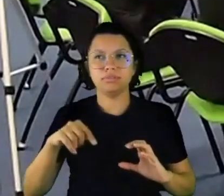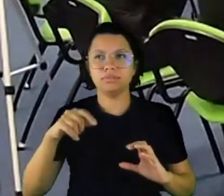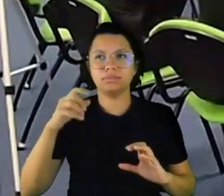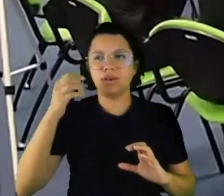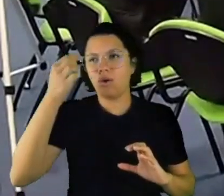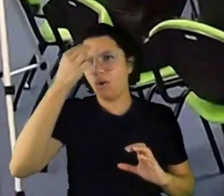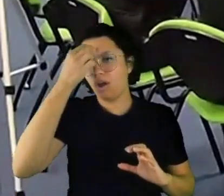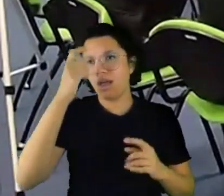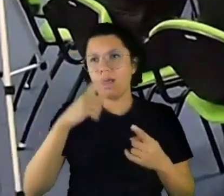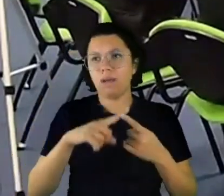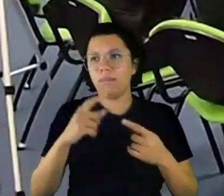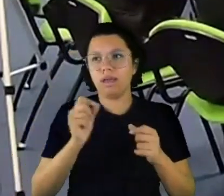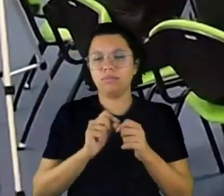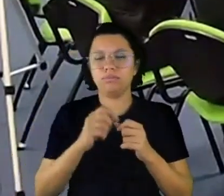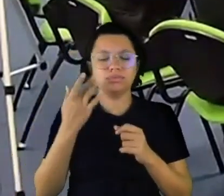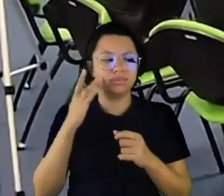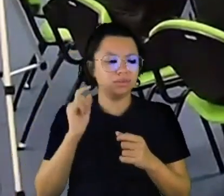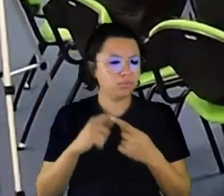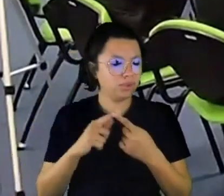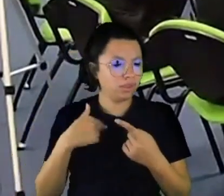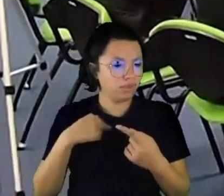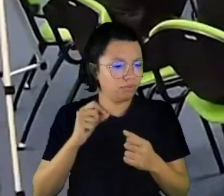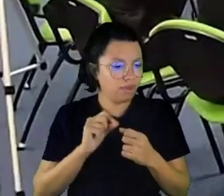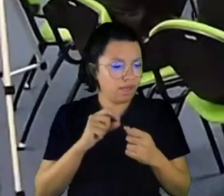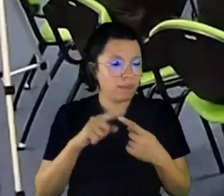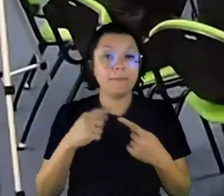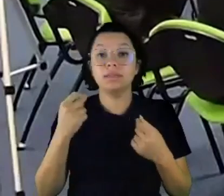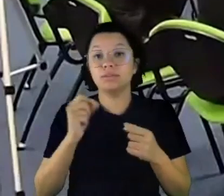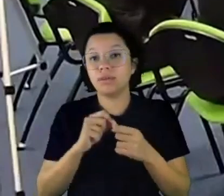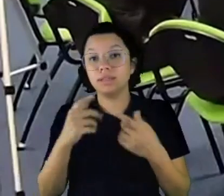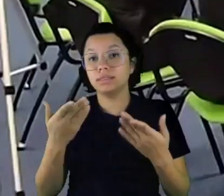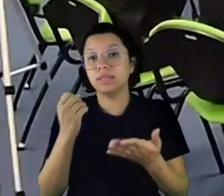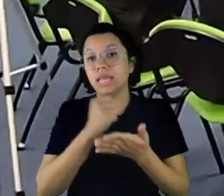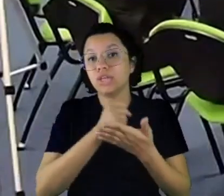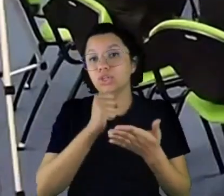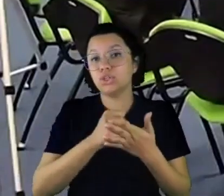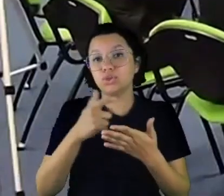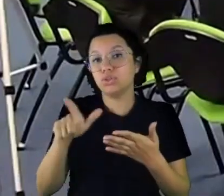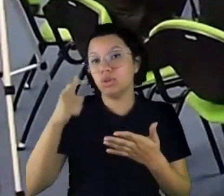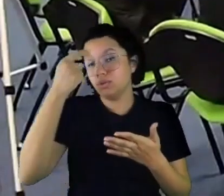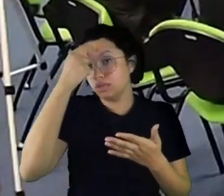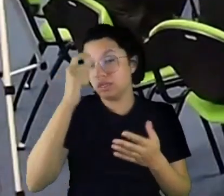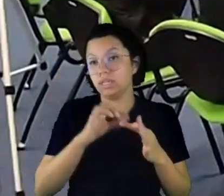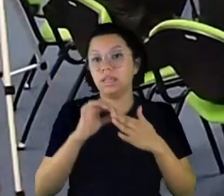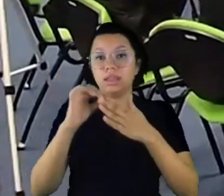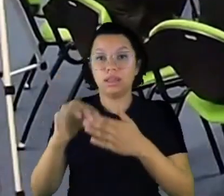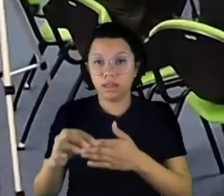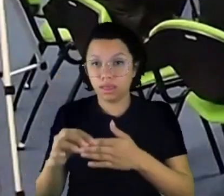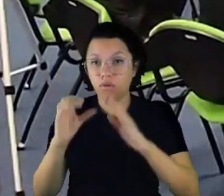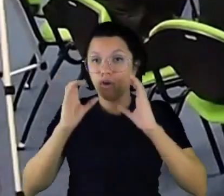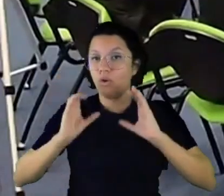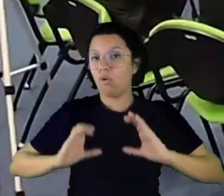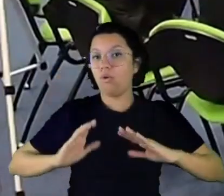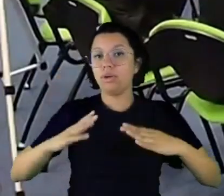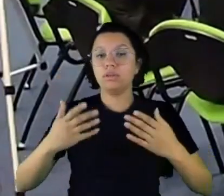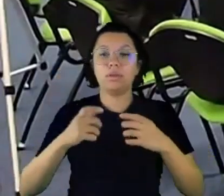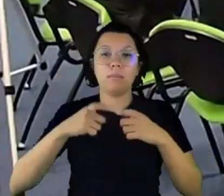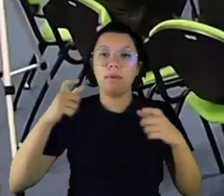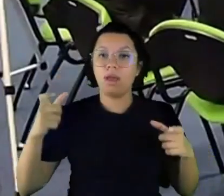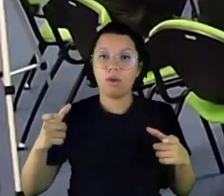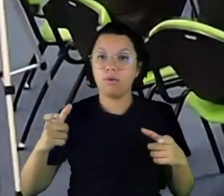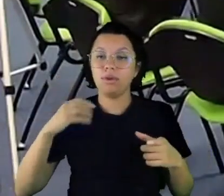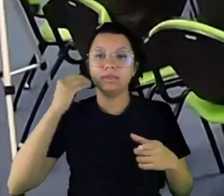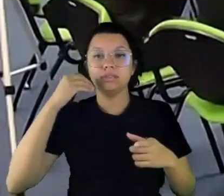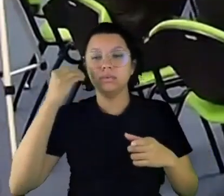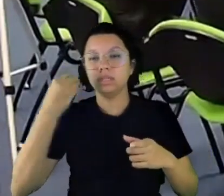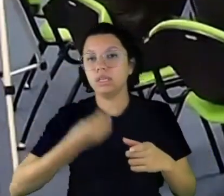faço. Então, existem registros inconscientes que levam a determinados comportamentos. Então, muitas vezes é por experiências de